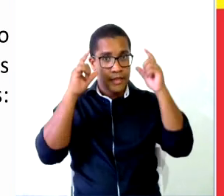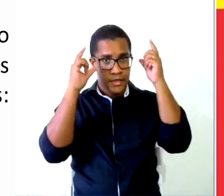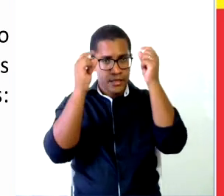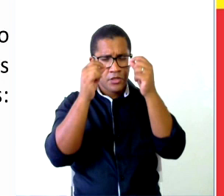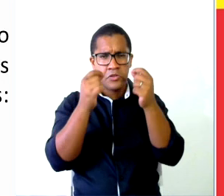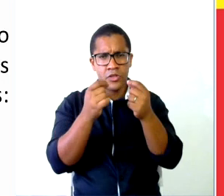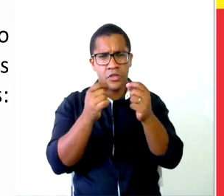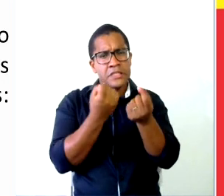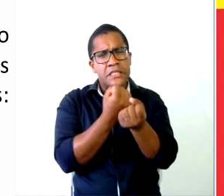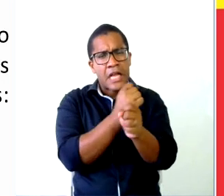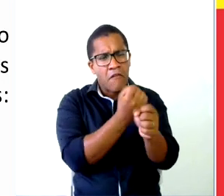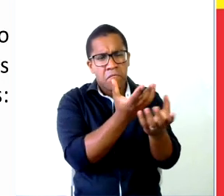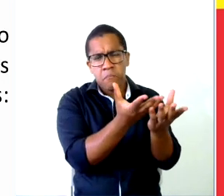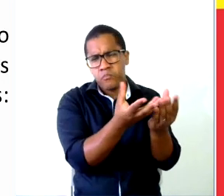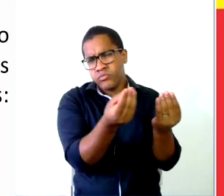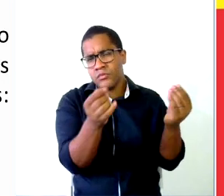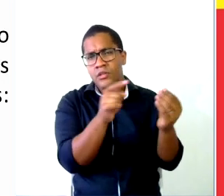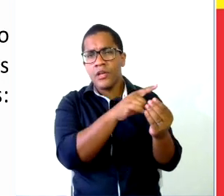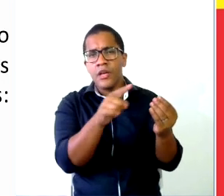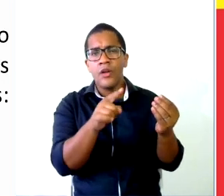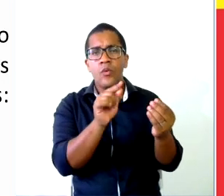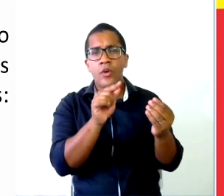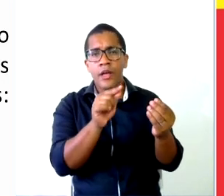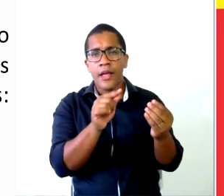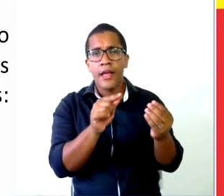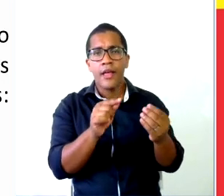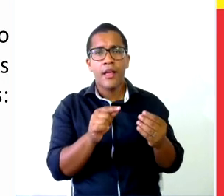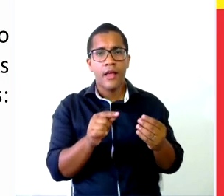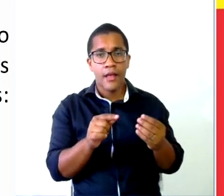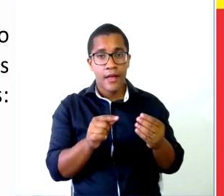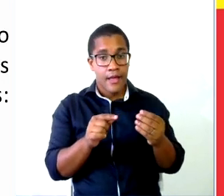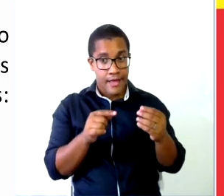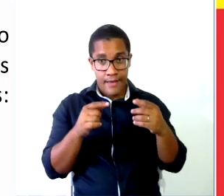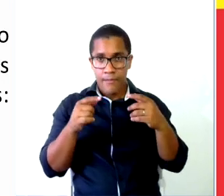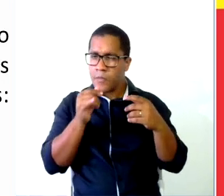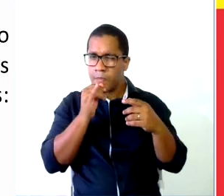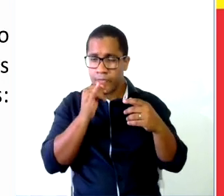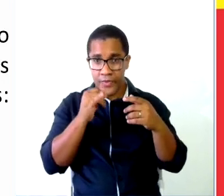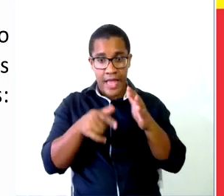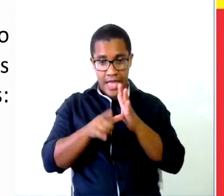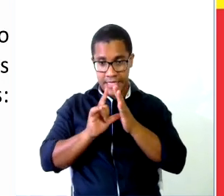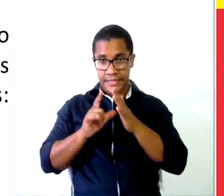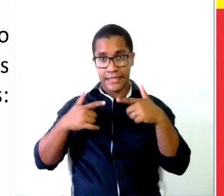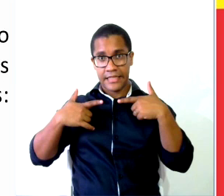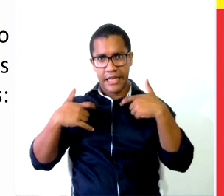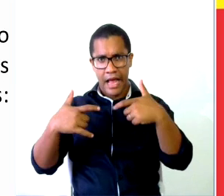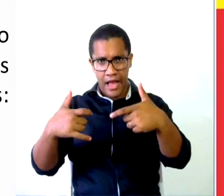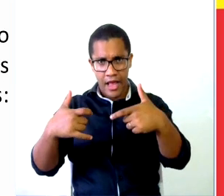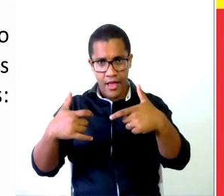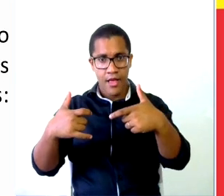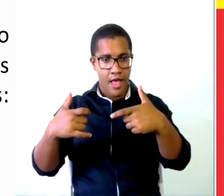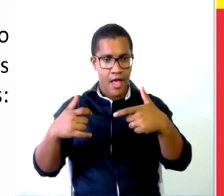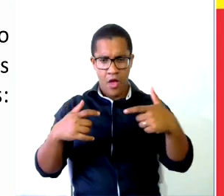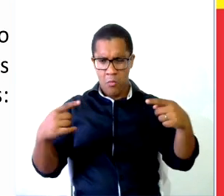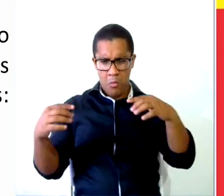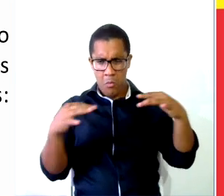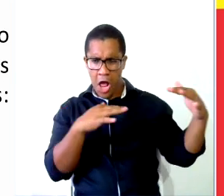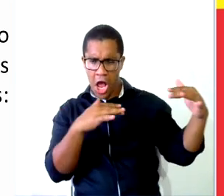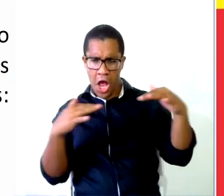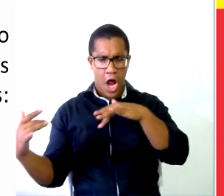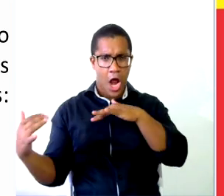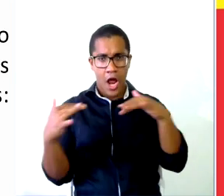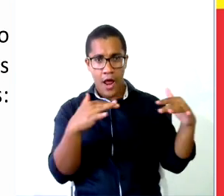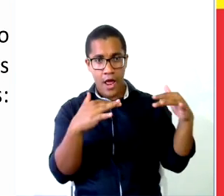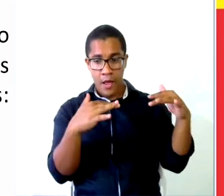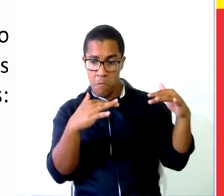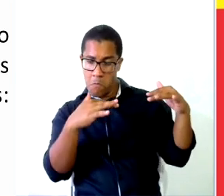dos escravos eram prisioneiros de guerra. Então, no entanto, os cidadãos